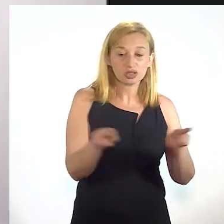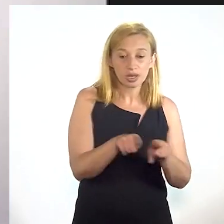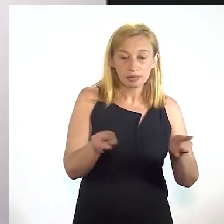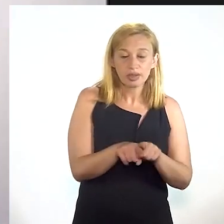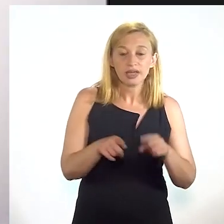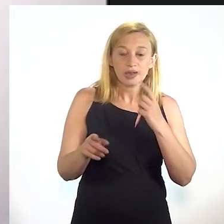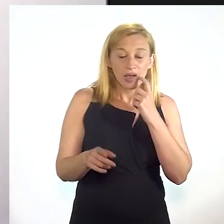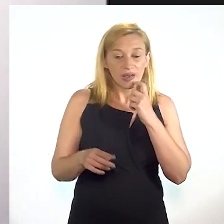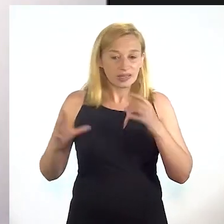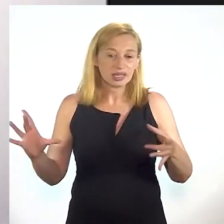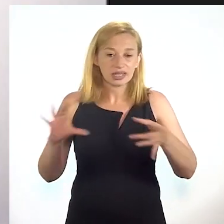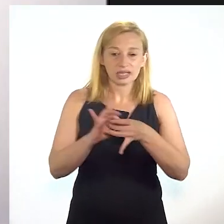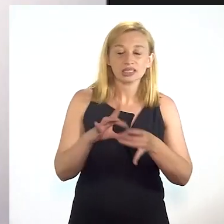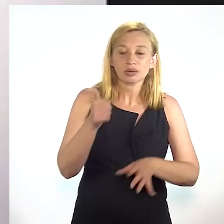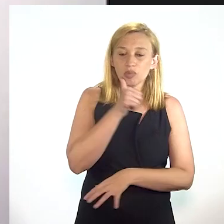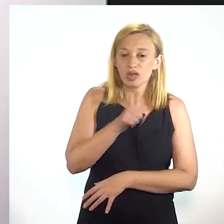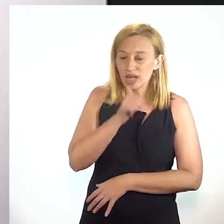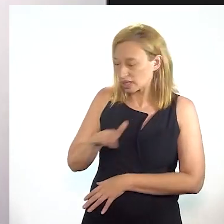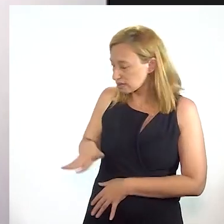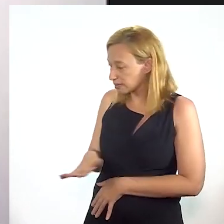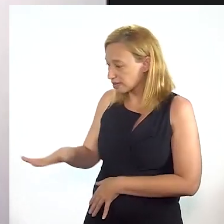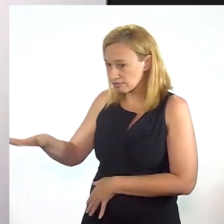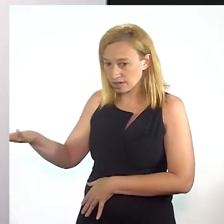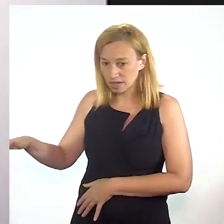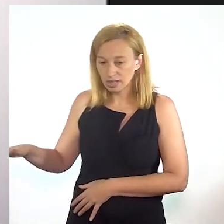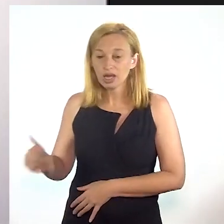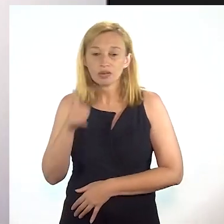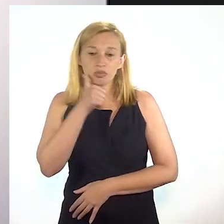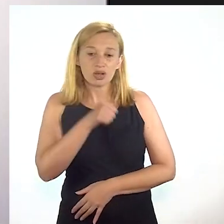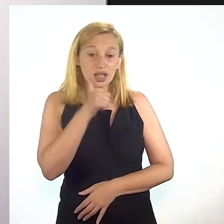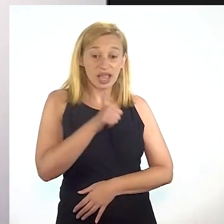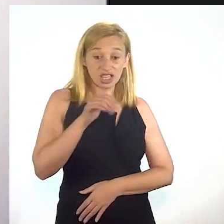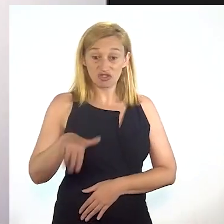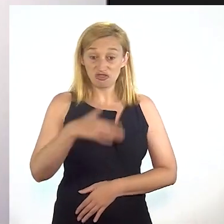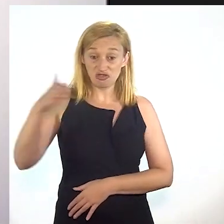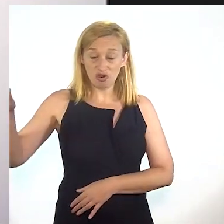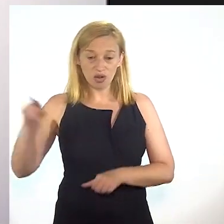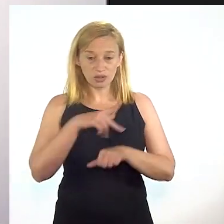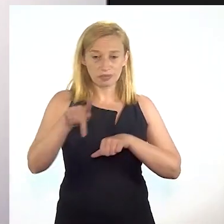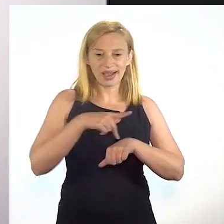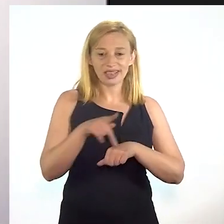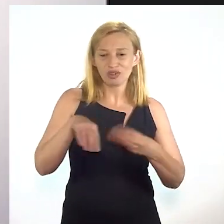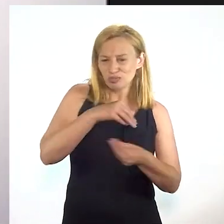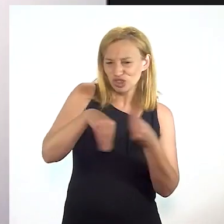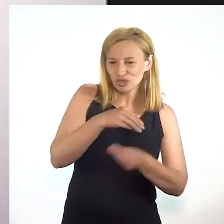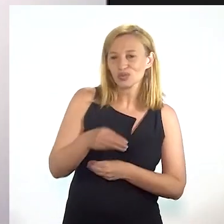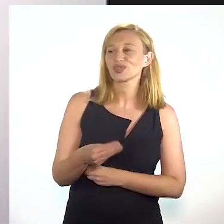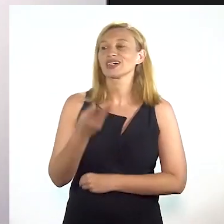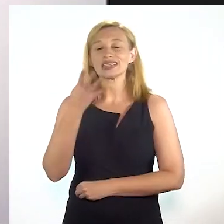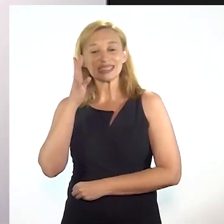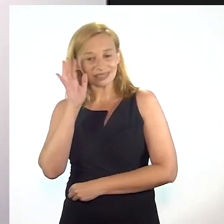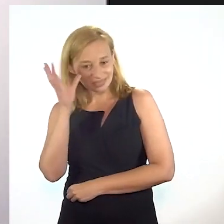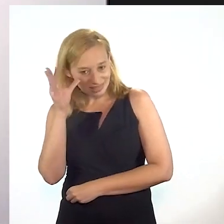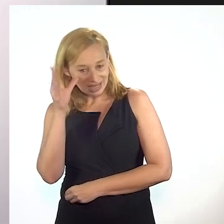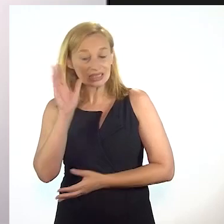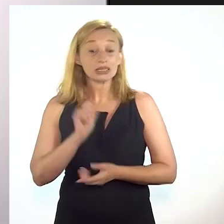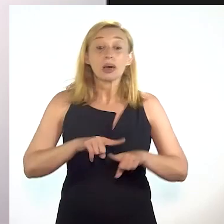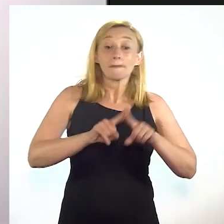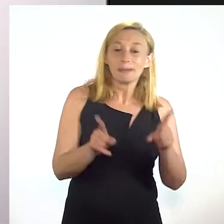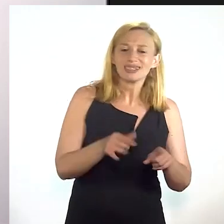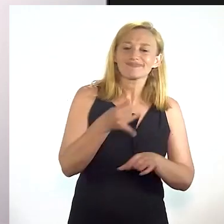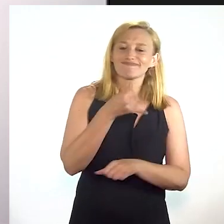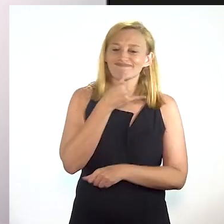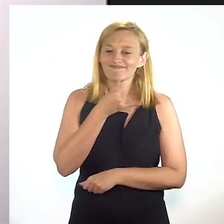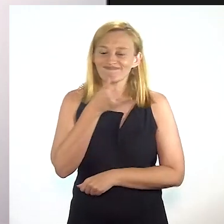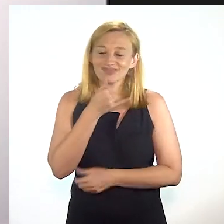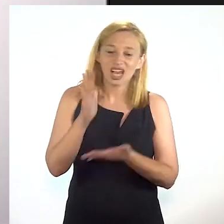lideranças até de fora do Brasil. Então, esse mix de mulheres periféricas com mulheres gringas, né, foi uma mistura